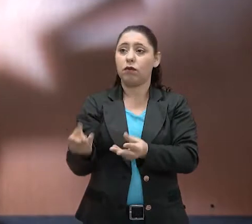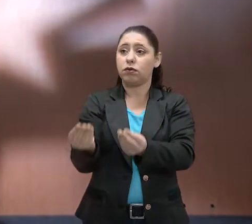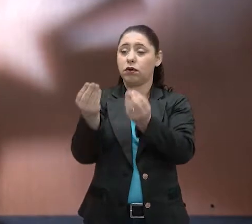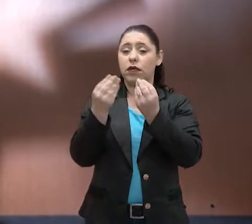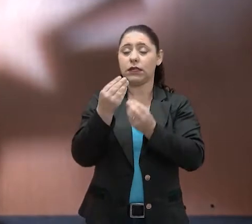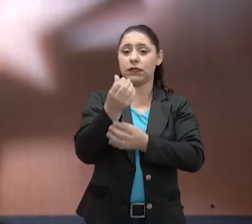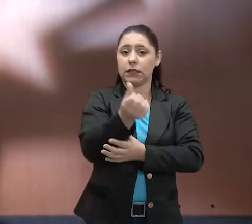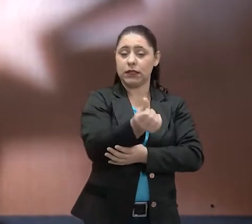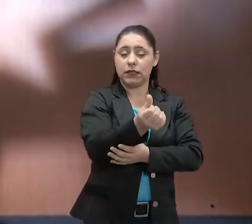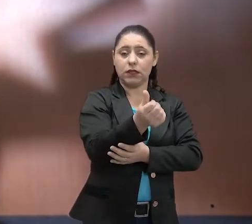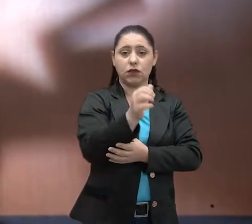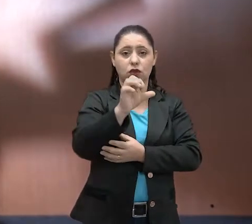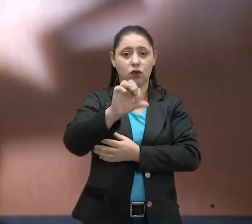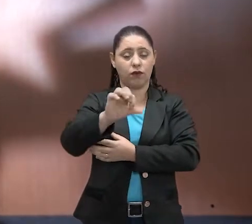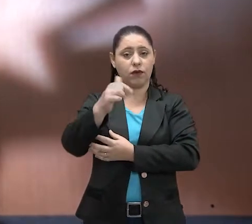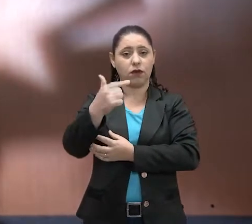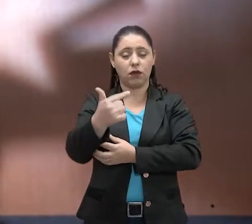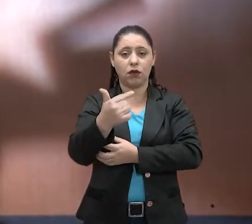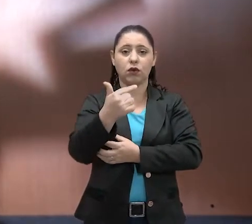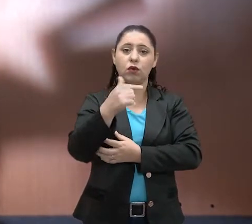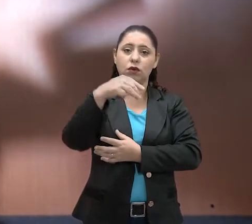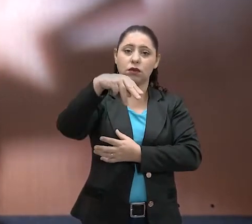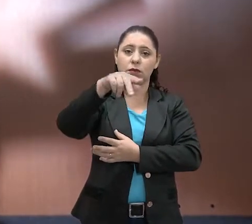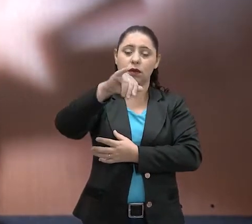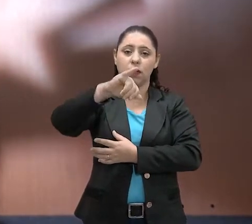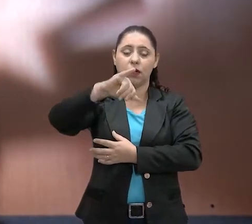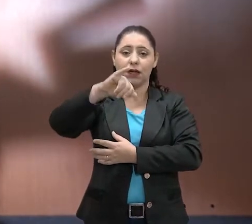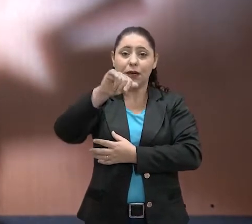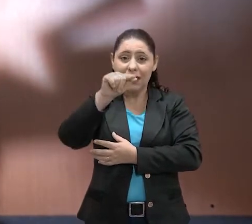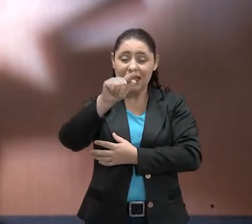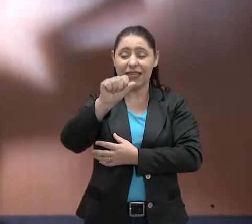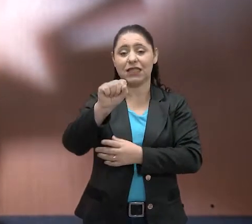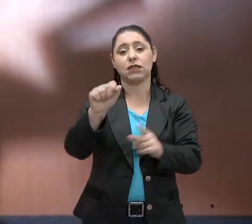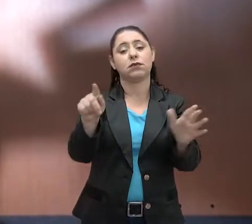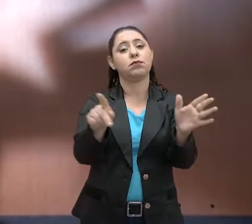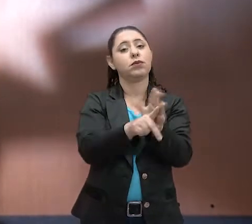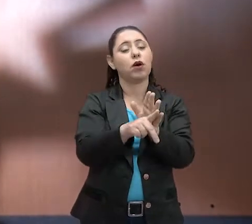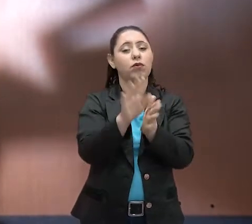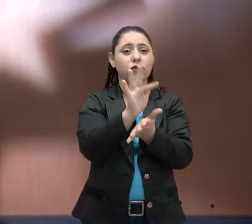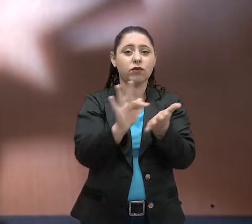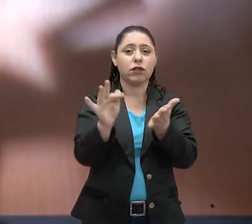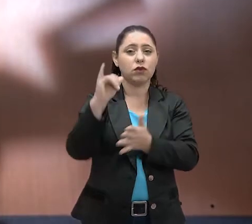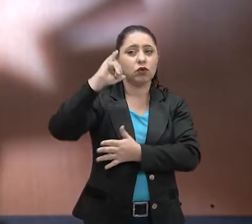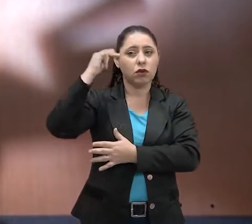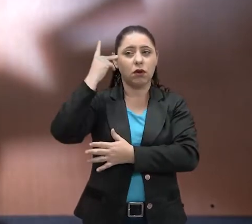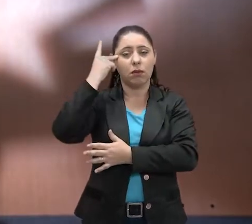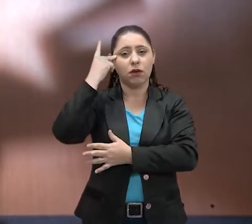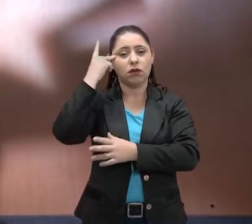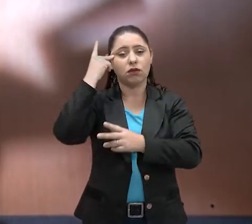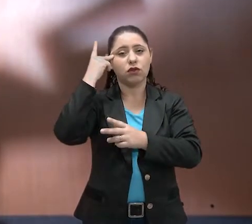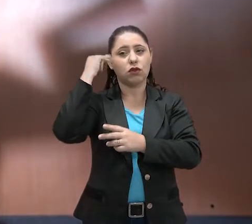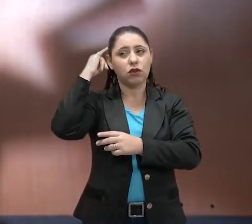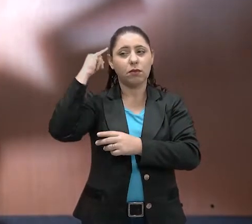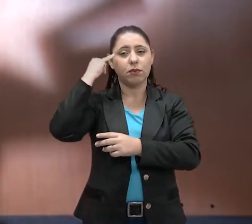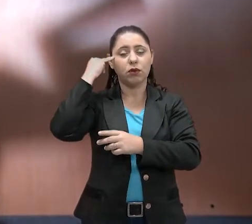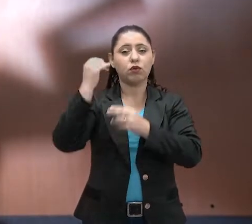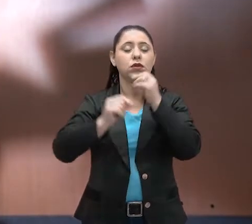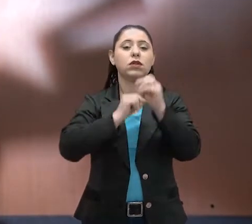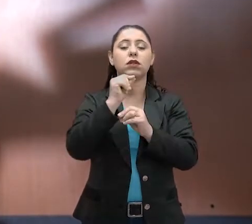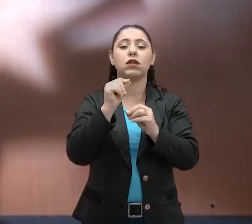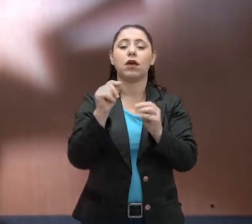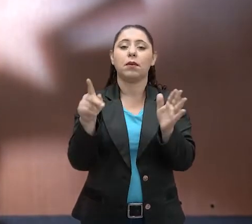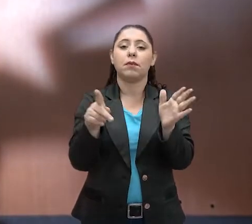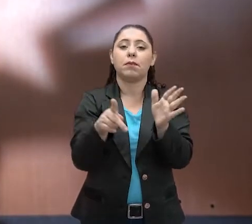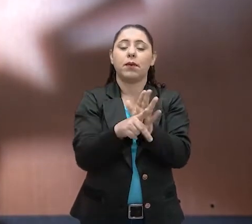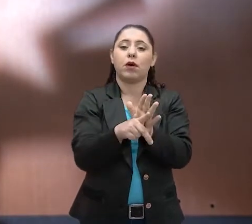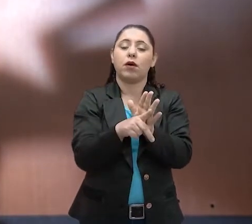recebeu 792 mangás doados pela Fundação Japão, em São Paulo, como forma de promover a cultura japonesa